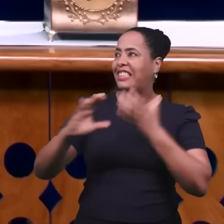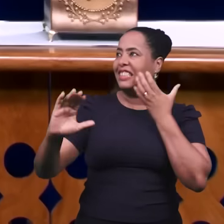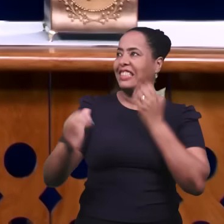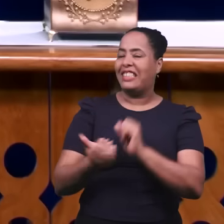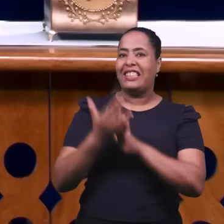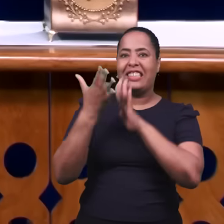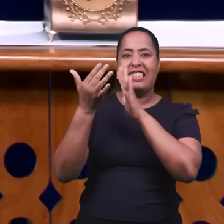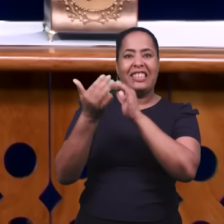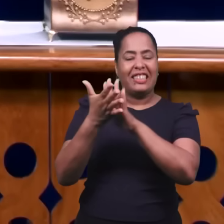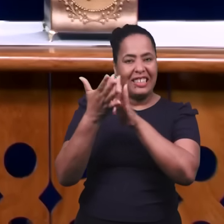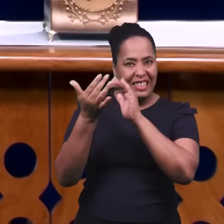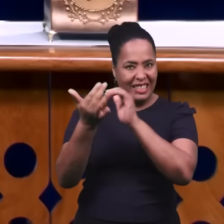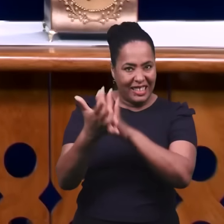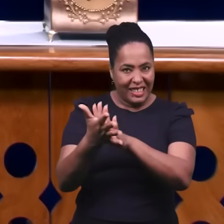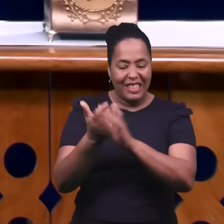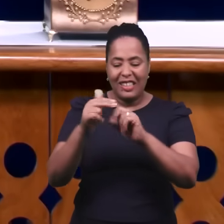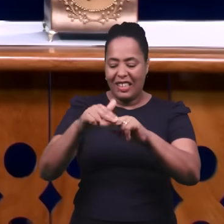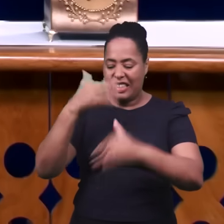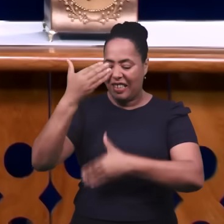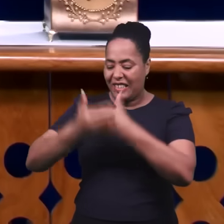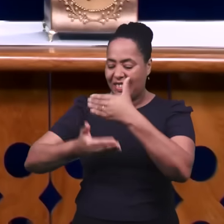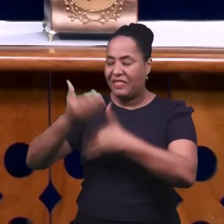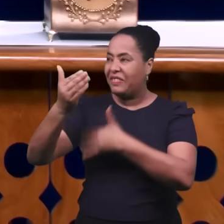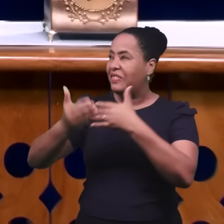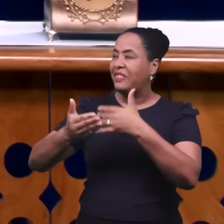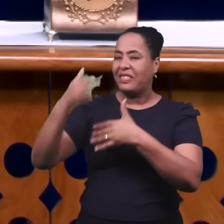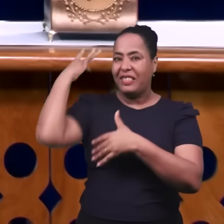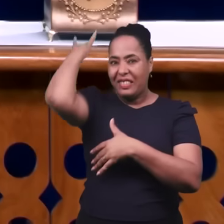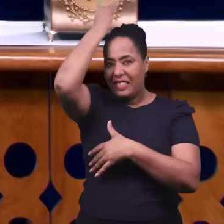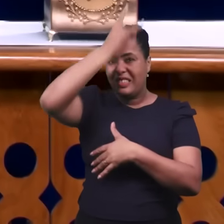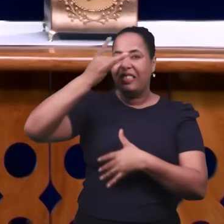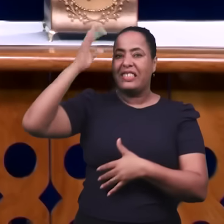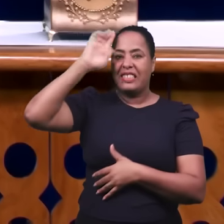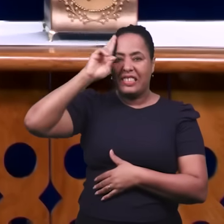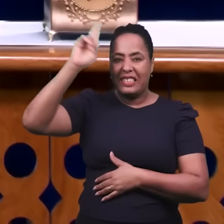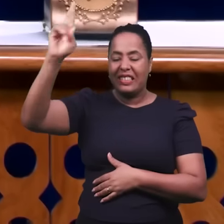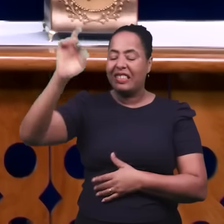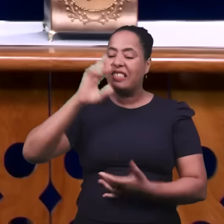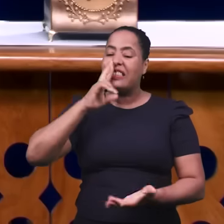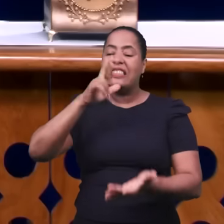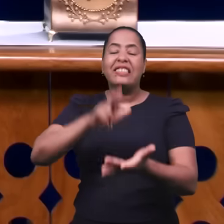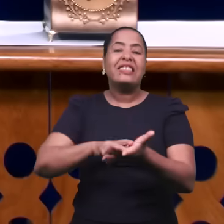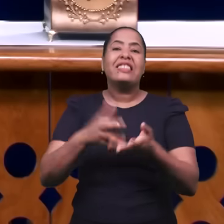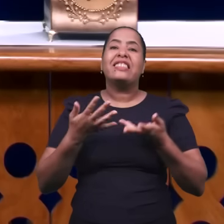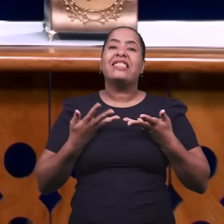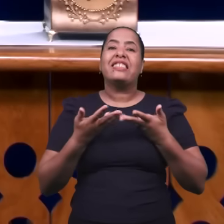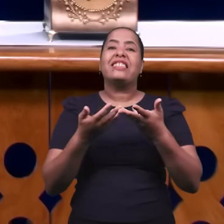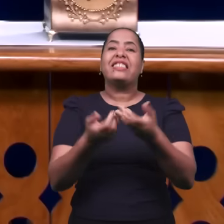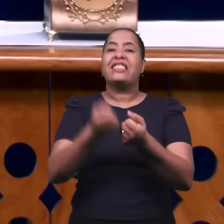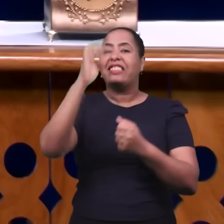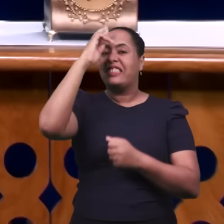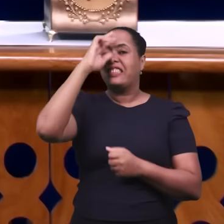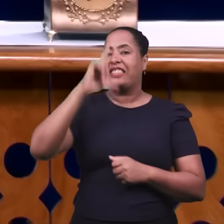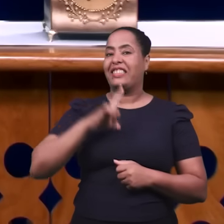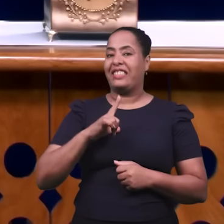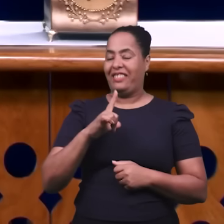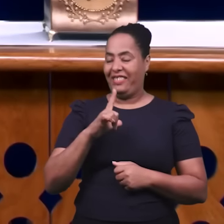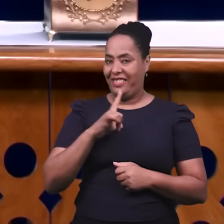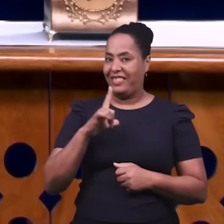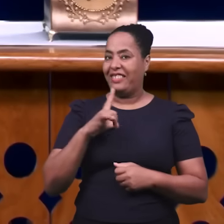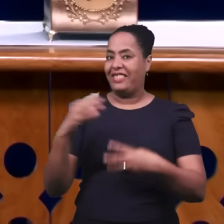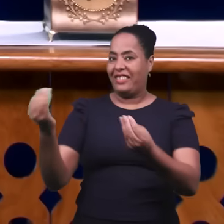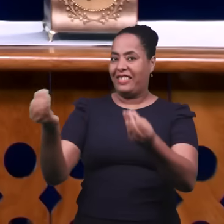pela salvação, pela presença dEle, pelos seus benefícios e principalmente pelo